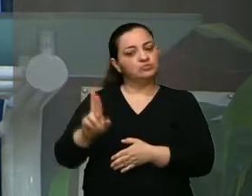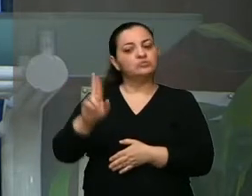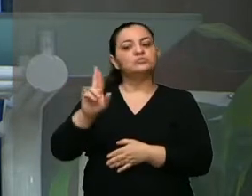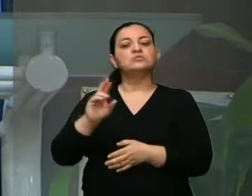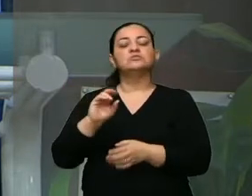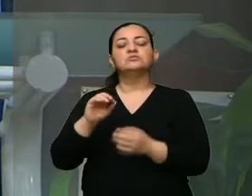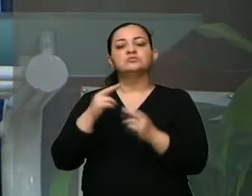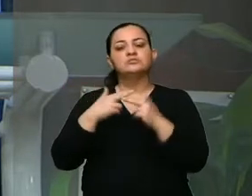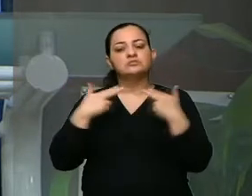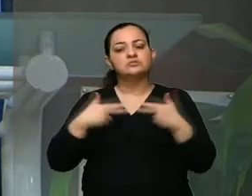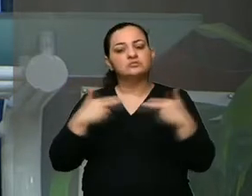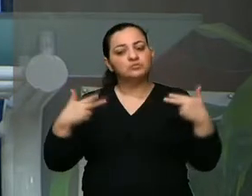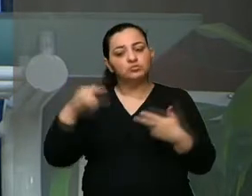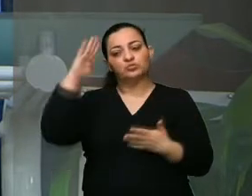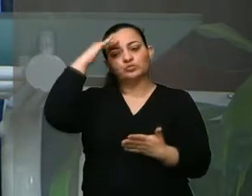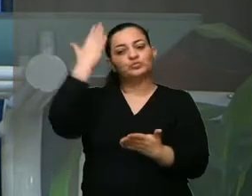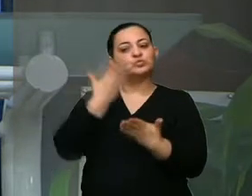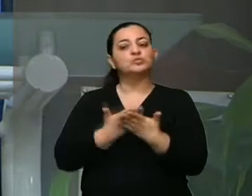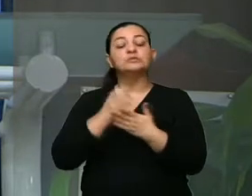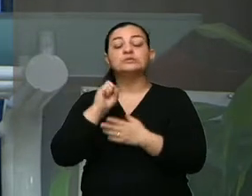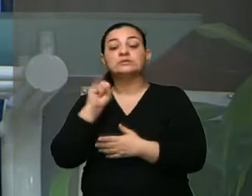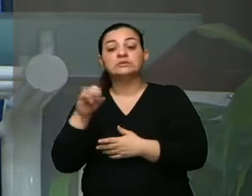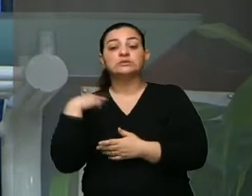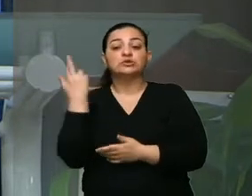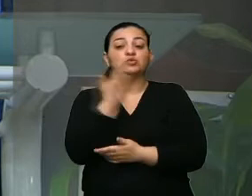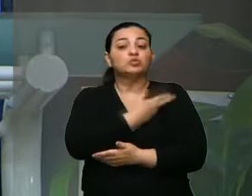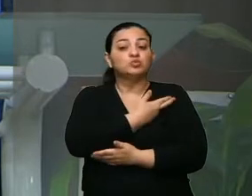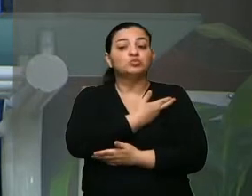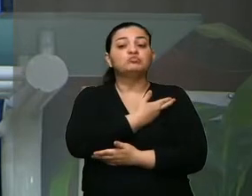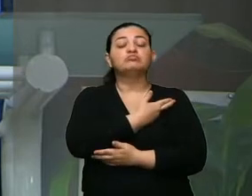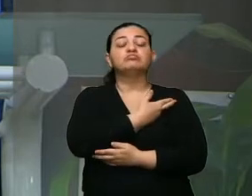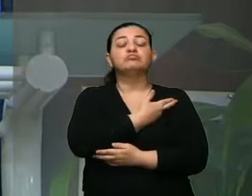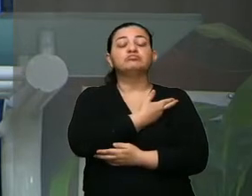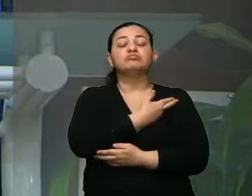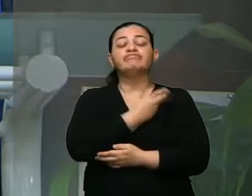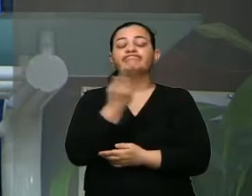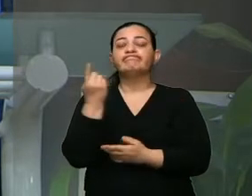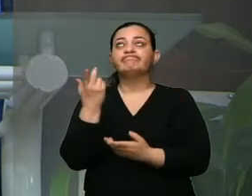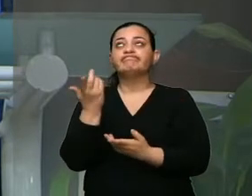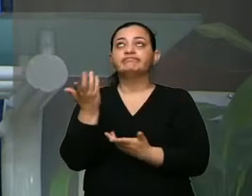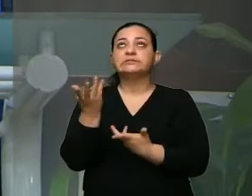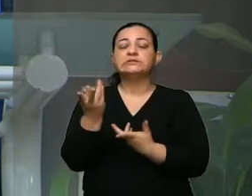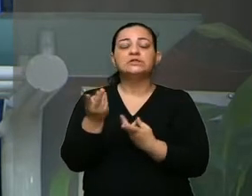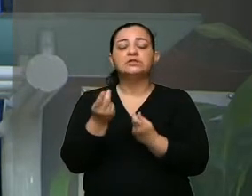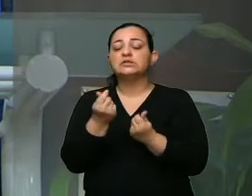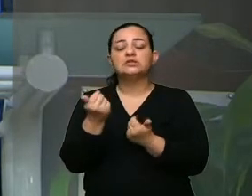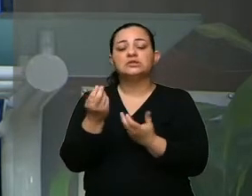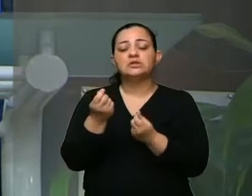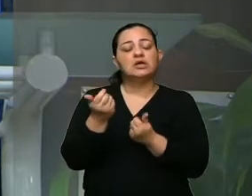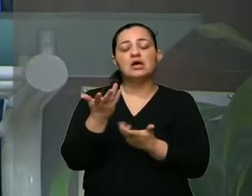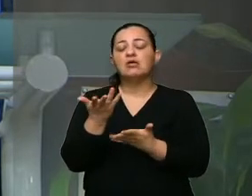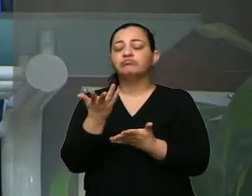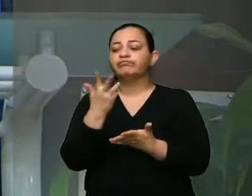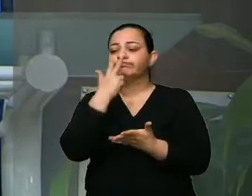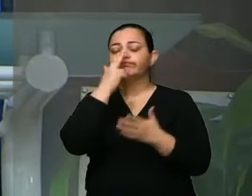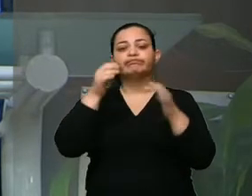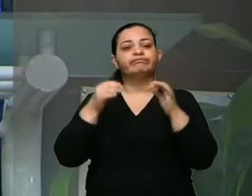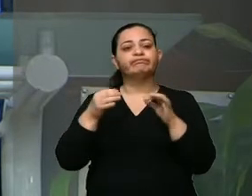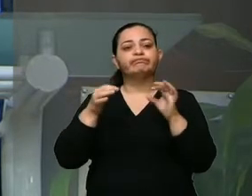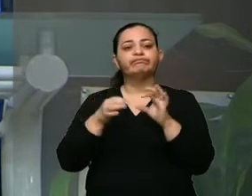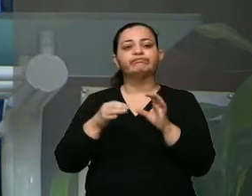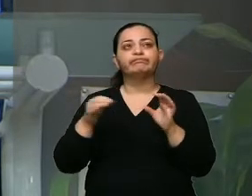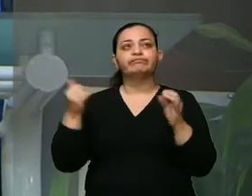do que nós queremos se nós não a 1 nos disponibilizamos para